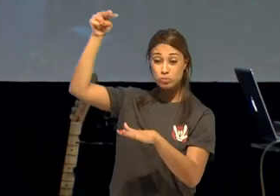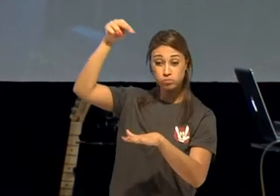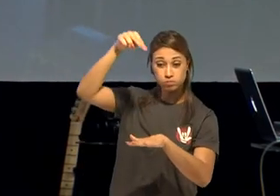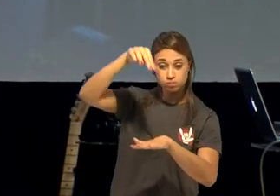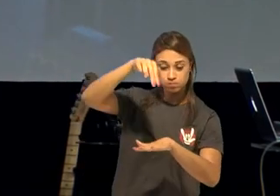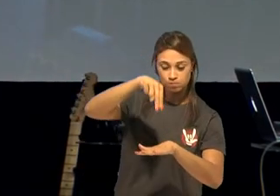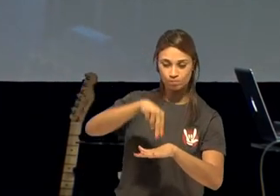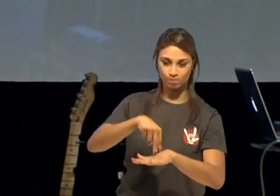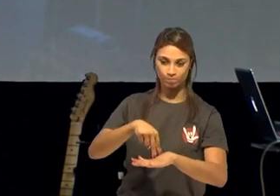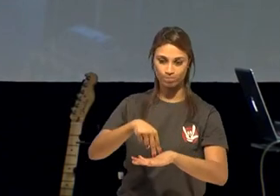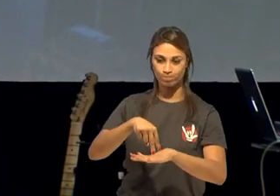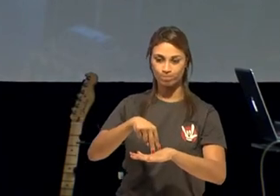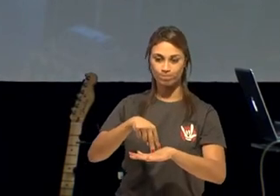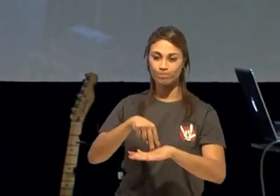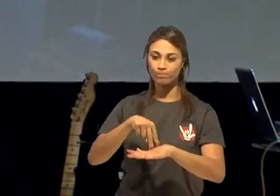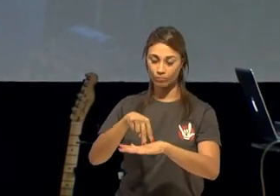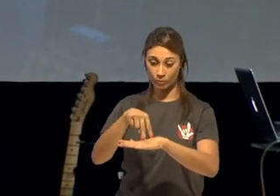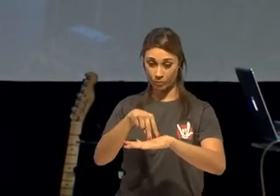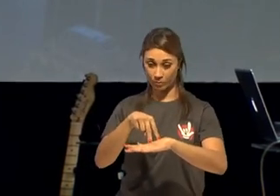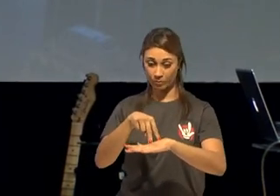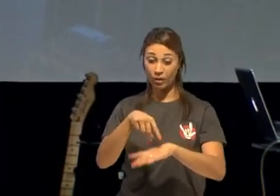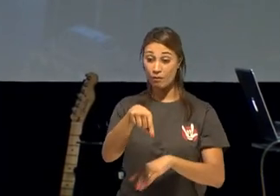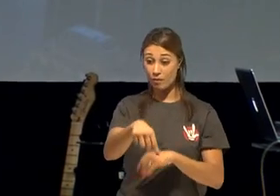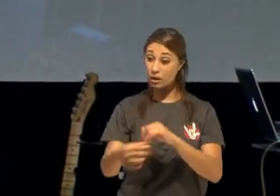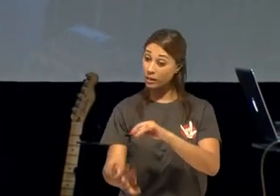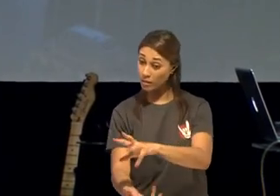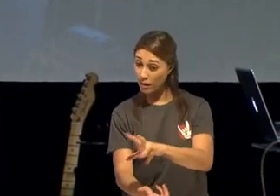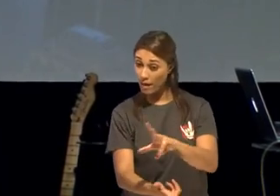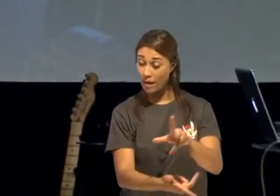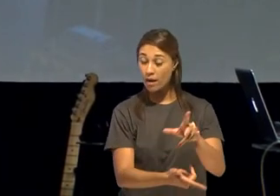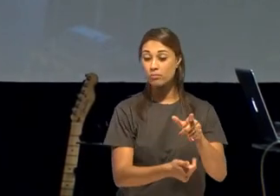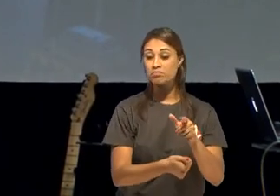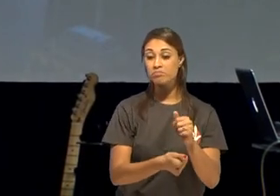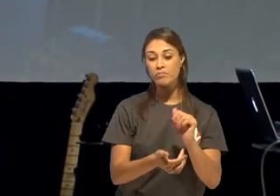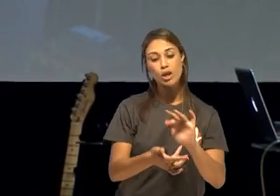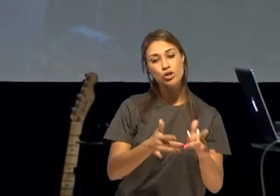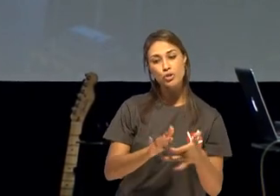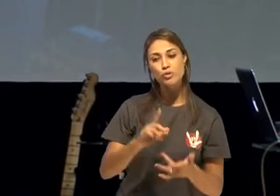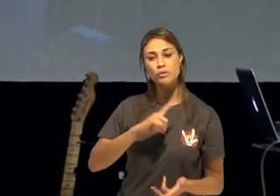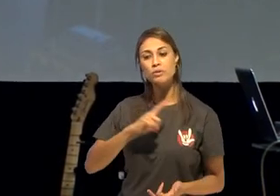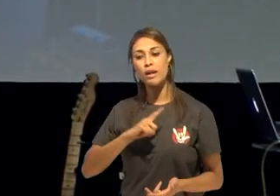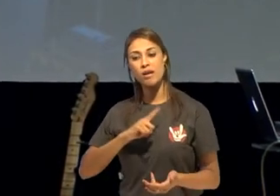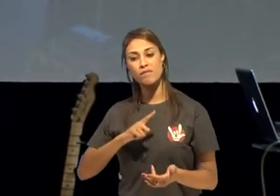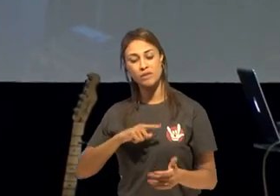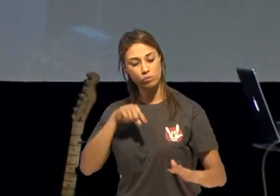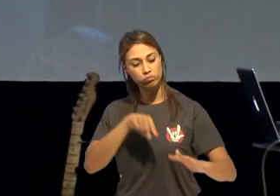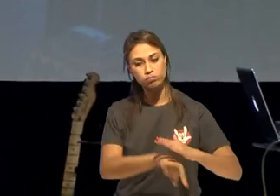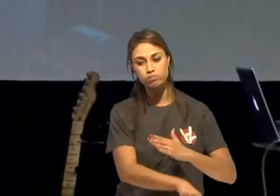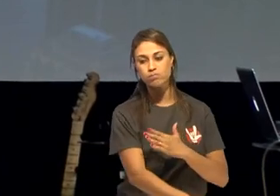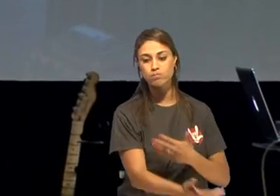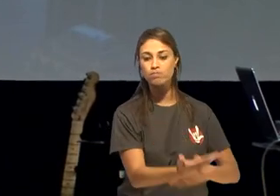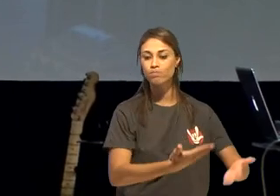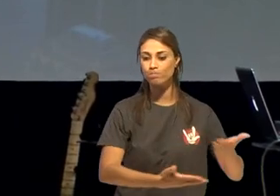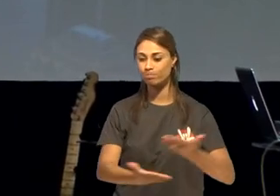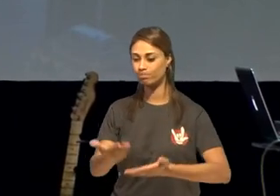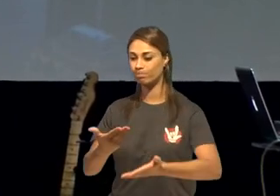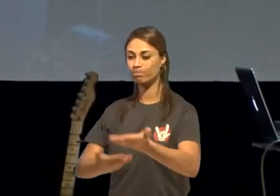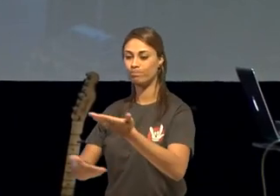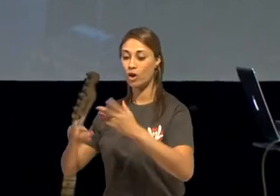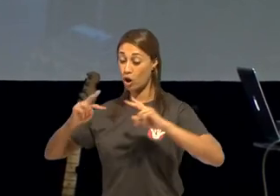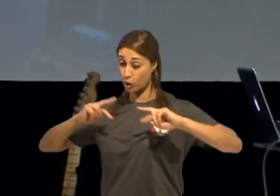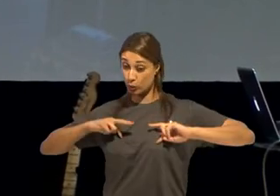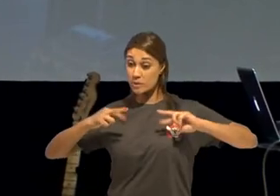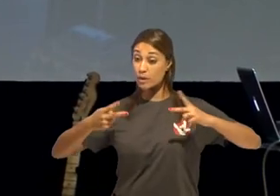não veio ser superficial. O Senhor veio ter relacionamentos profundos com homens. E esses